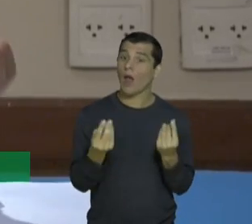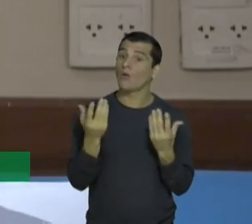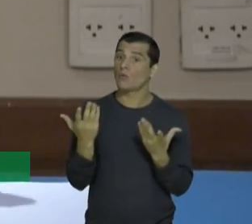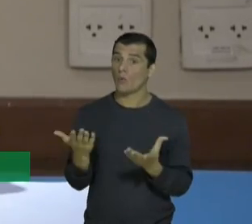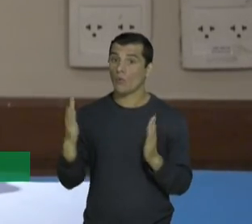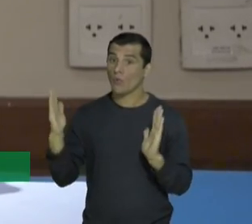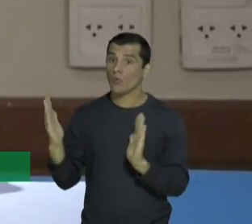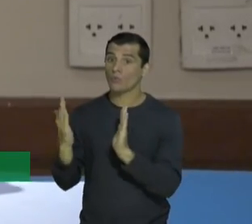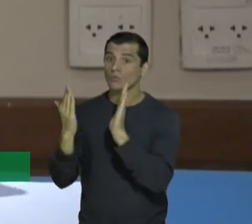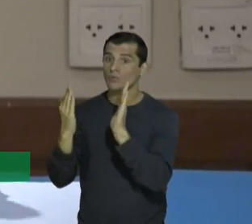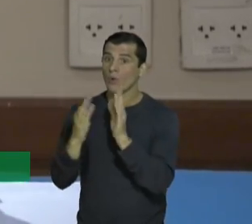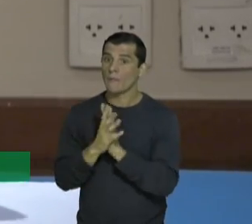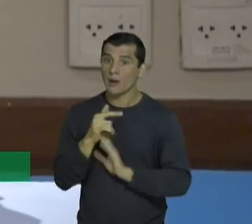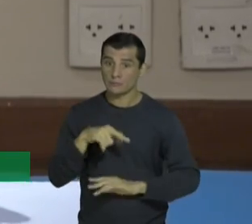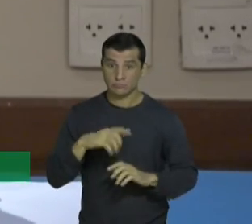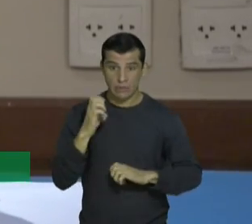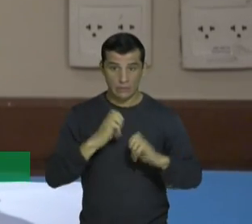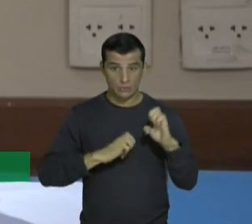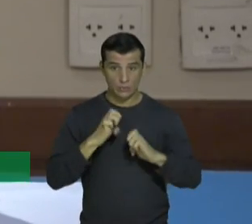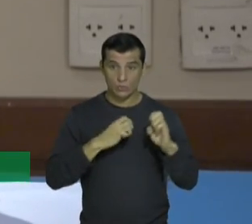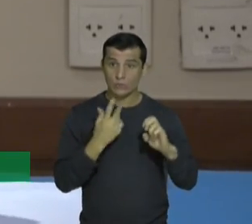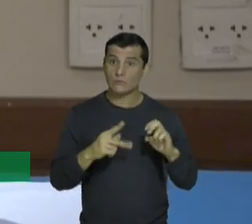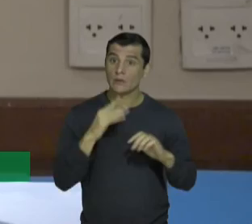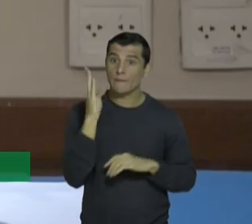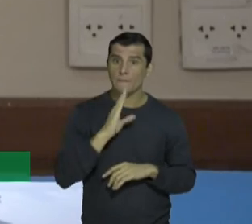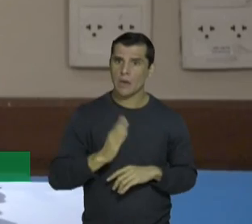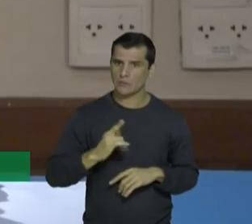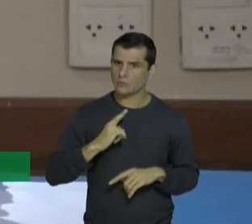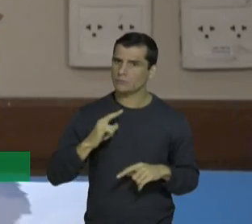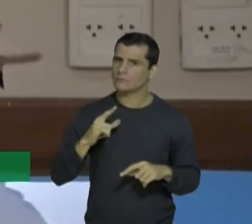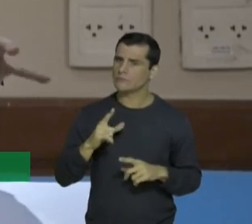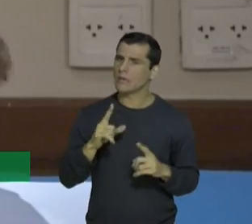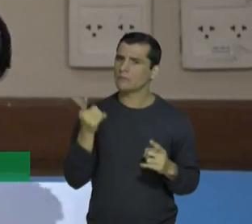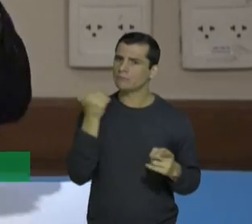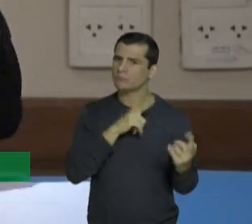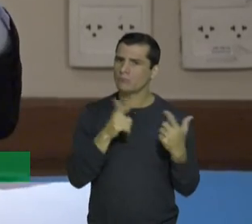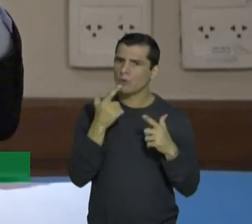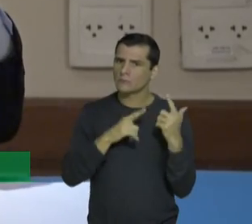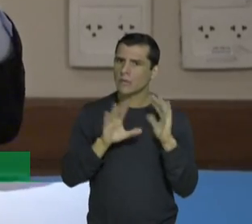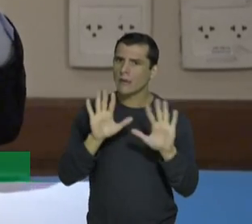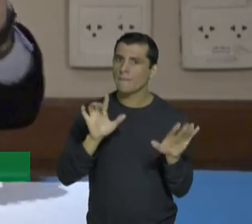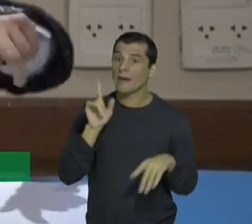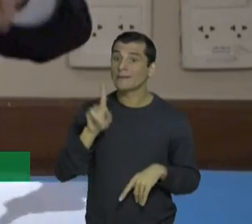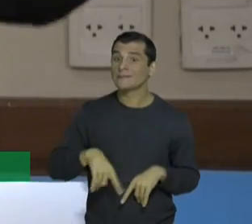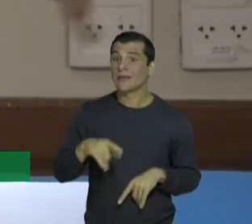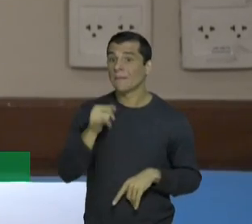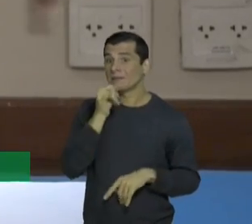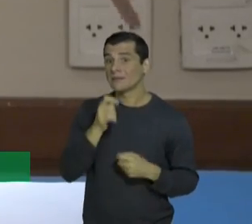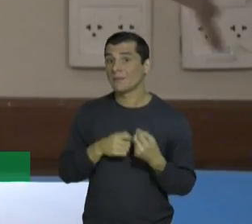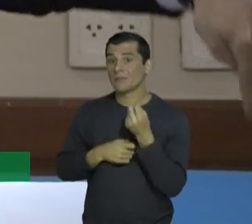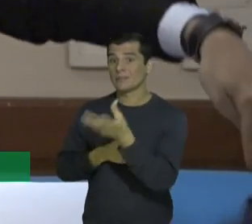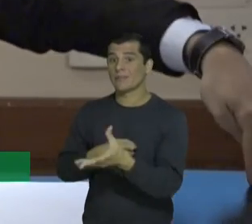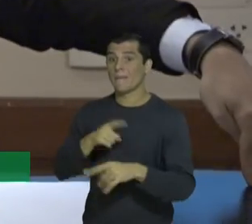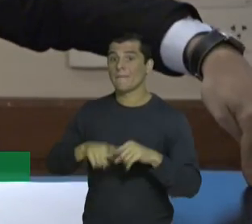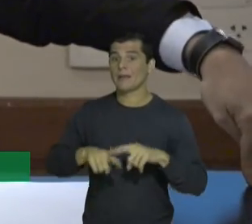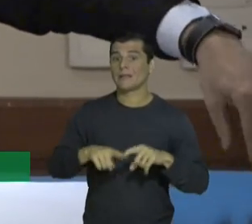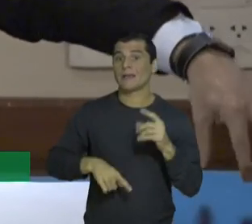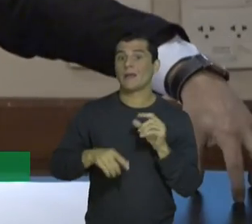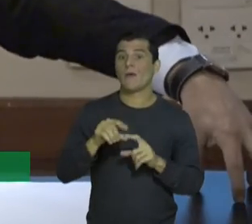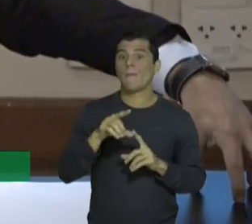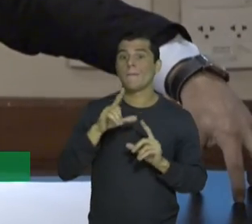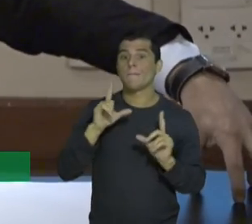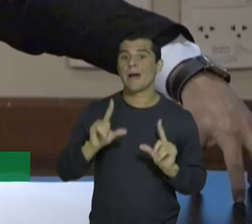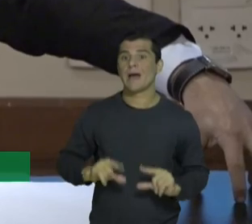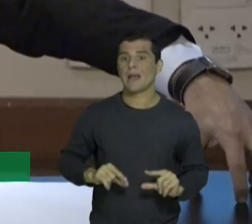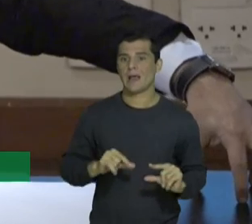indústria tá favorável mas me parece que ela tá favorável para obter um acesso a insumos baratos e poder explorar o mercado interno